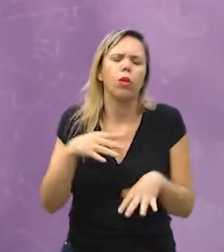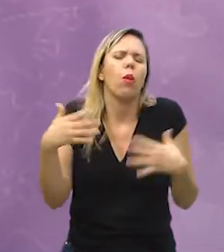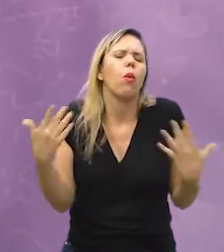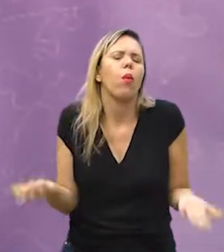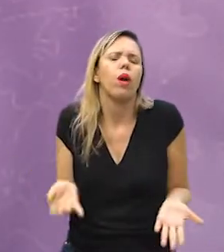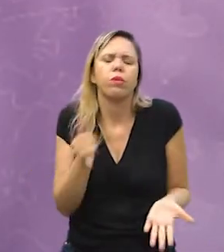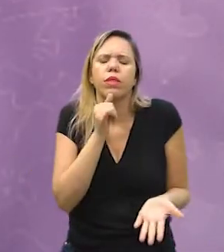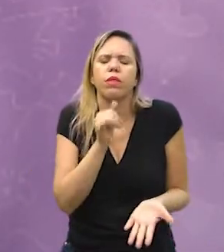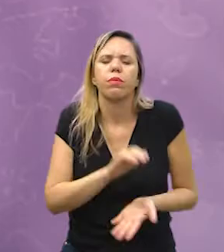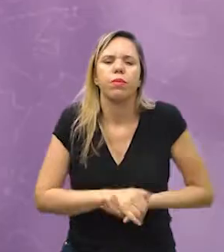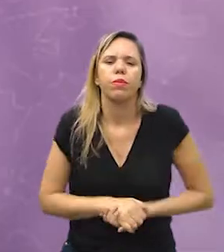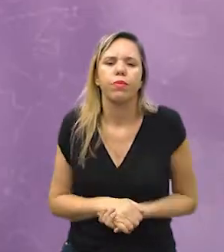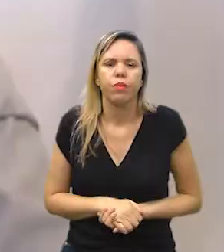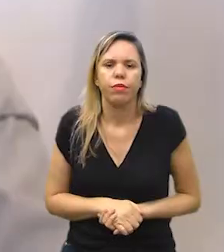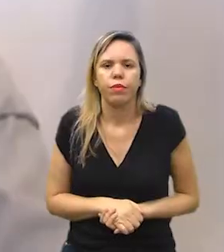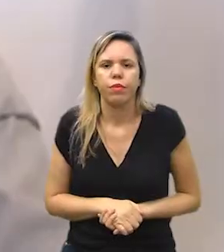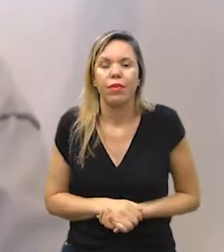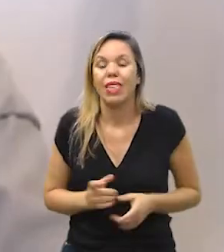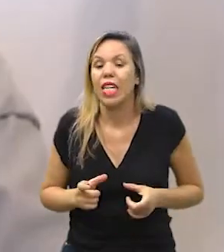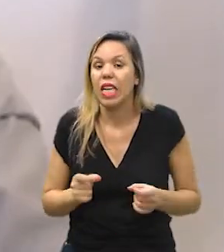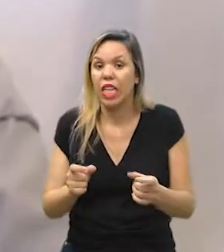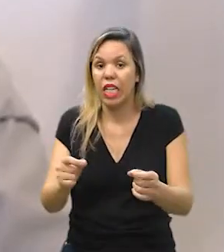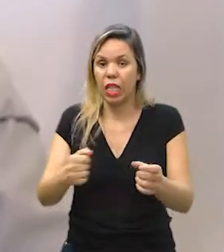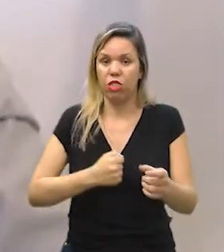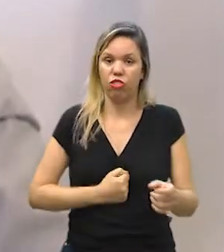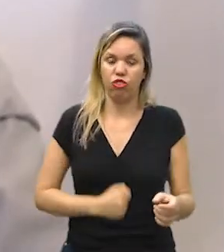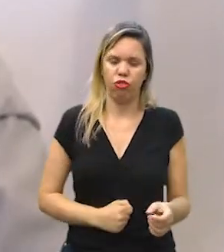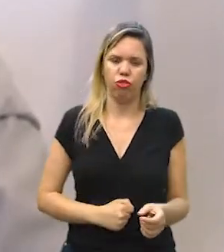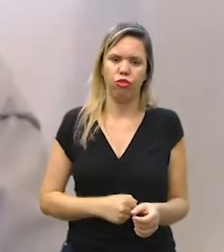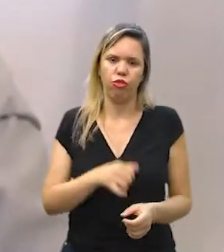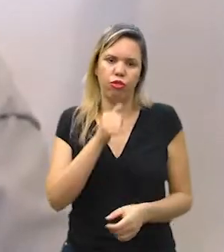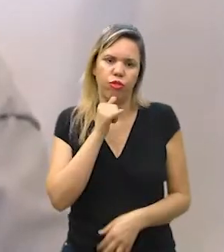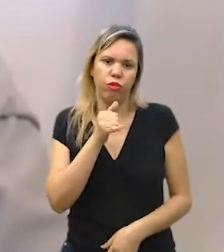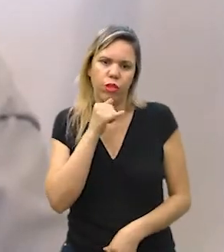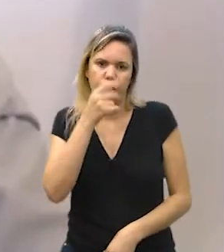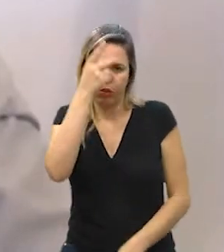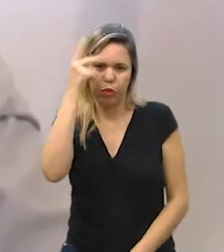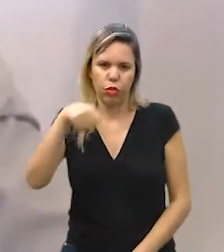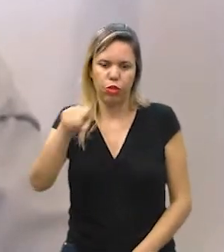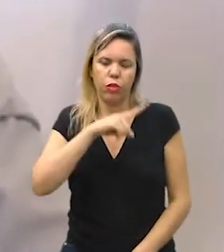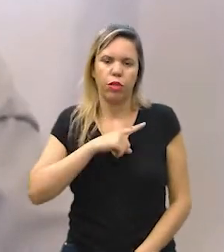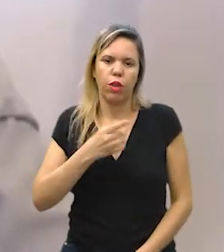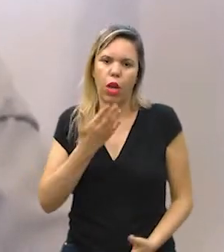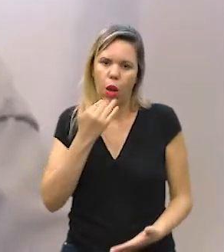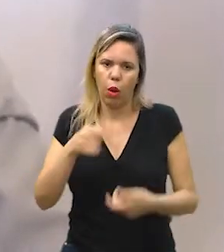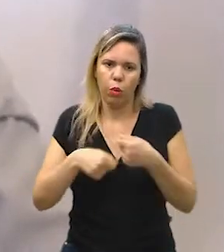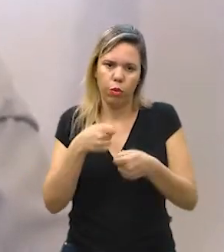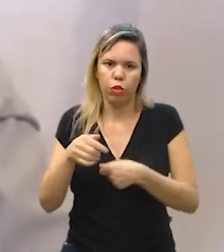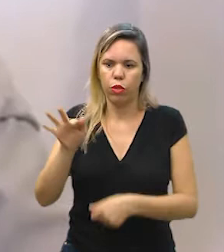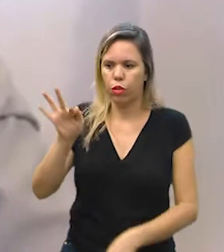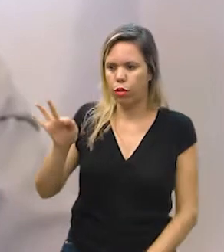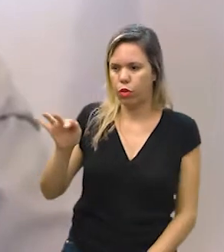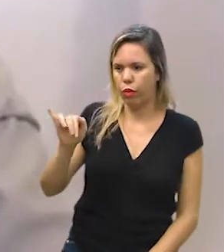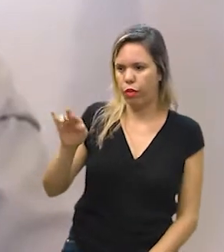por exemplo, doutor? Por exemplo, o câncer de intestino. Os indivíduos que têm uma dieta rica em